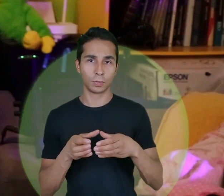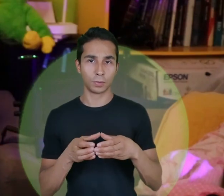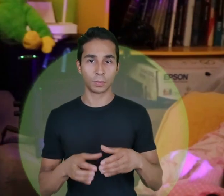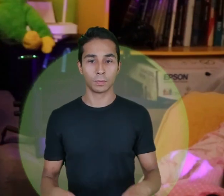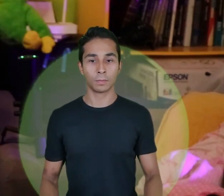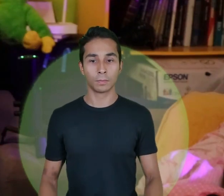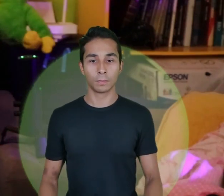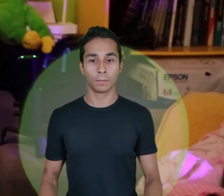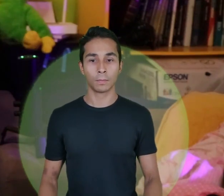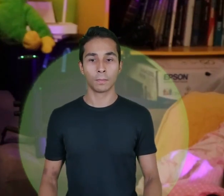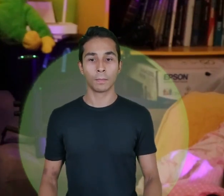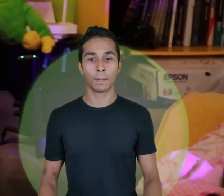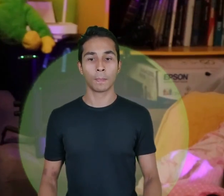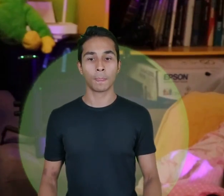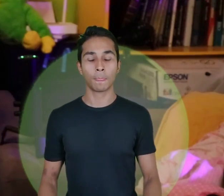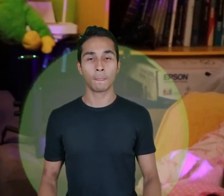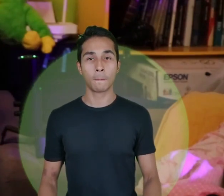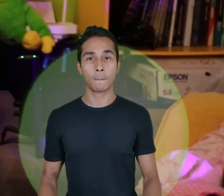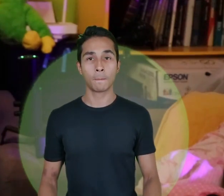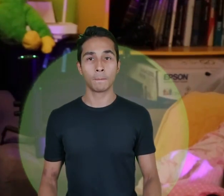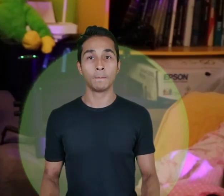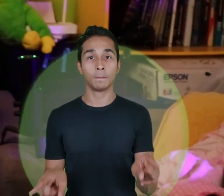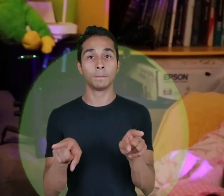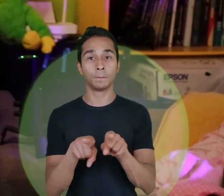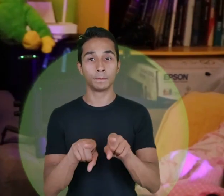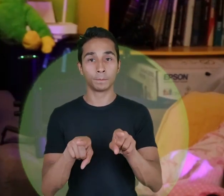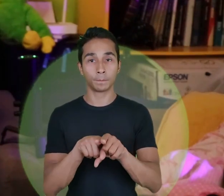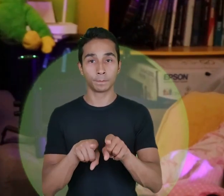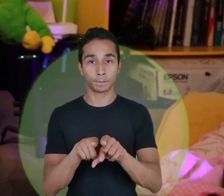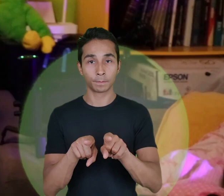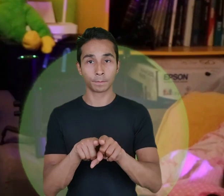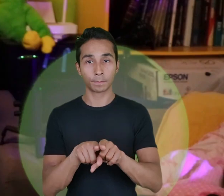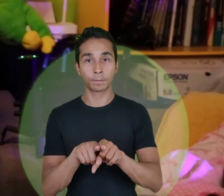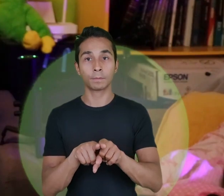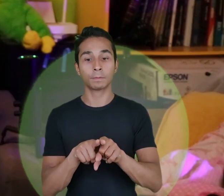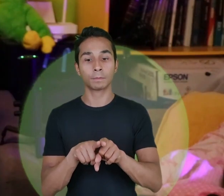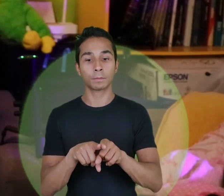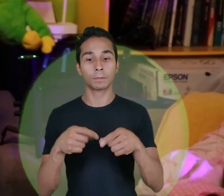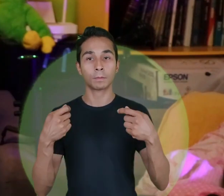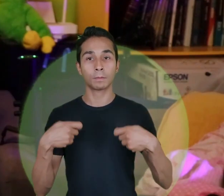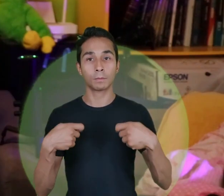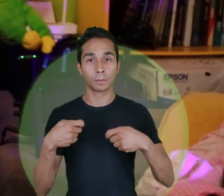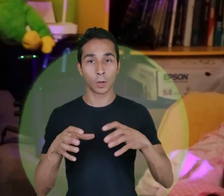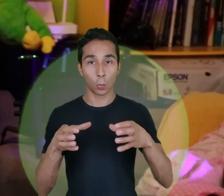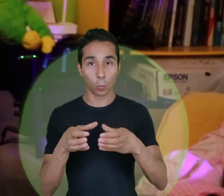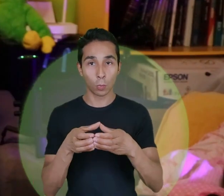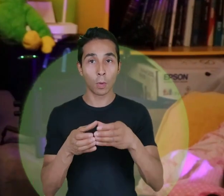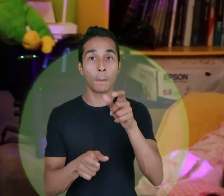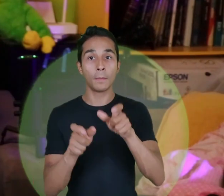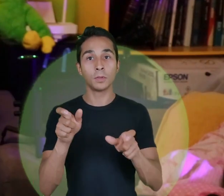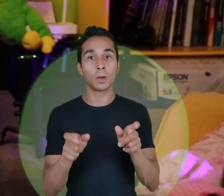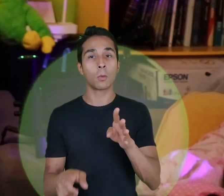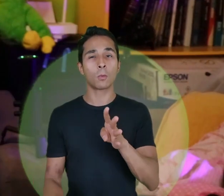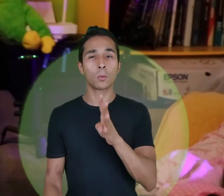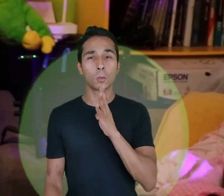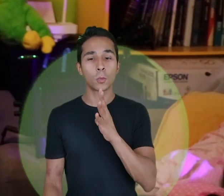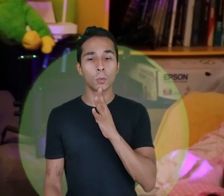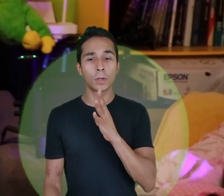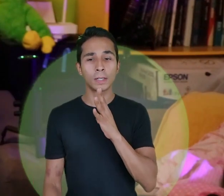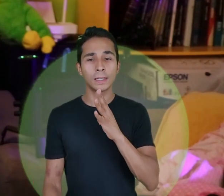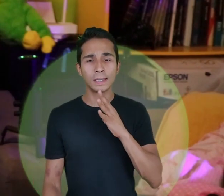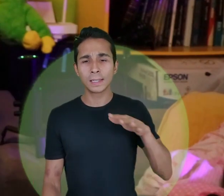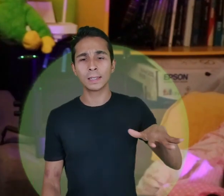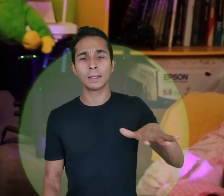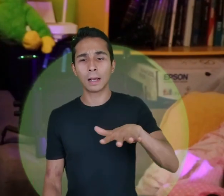artístico. Nós temos também o ponto aí do conhecimento, né, então você, seu grupo, quais são as pessoas que têm aí conhecimentos em áreas diversas, que podem